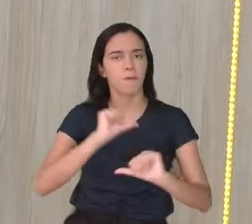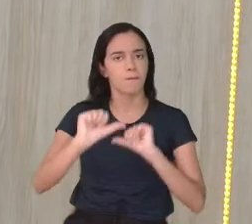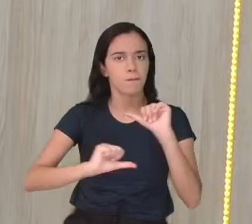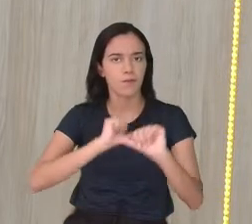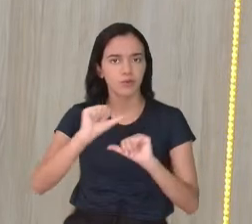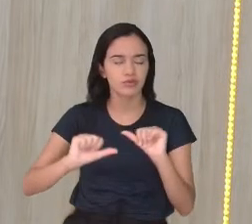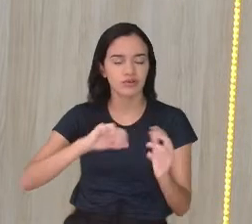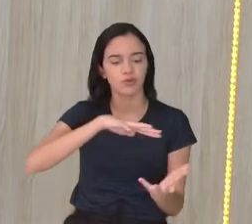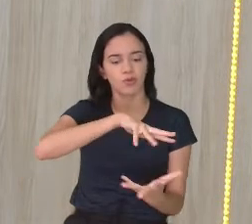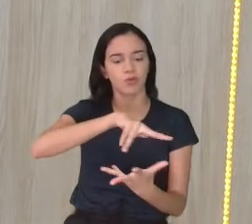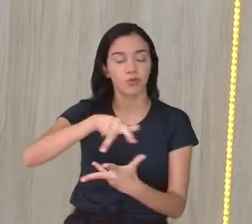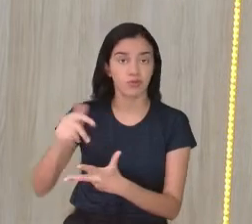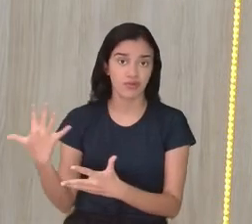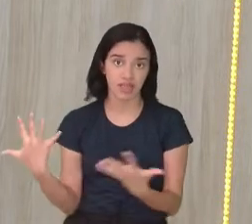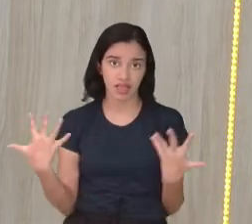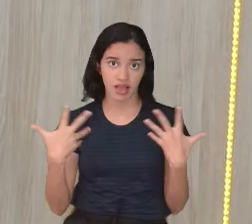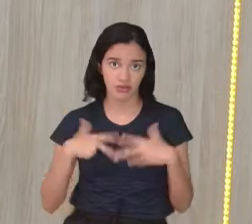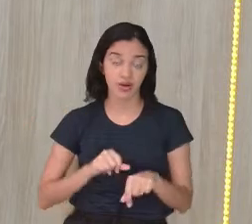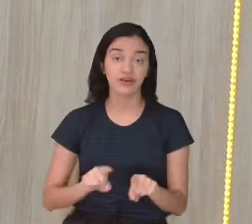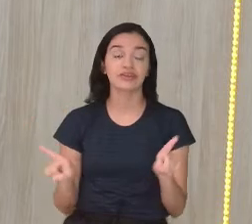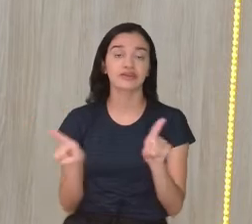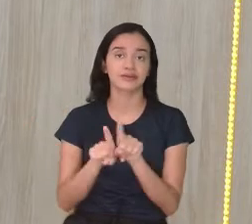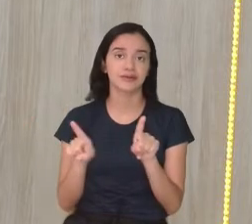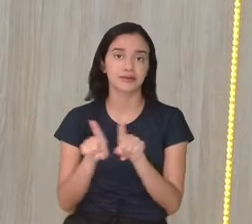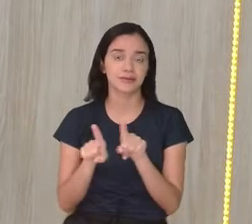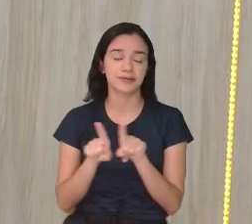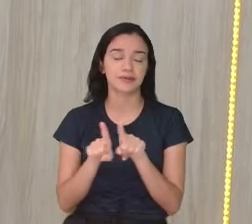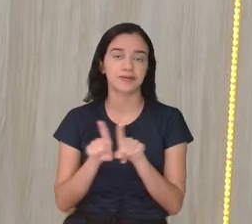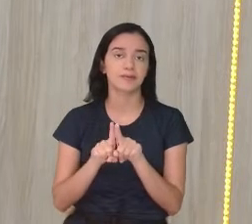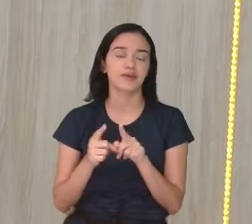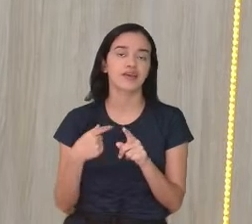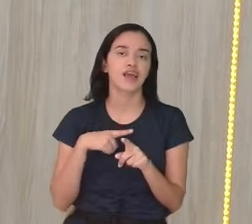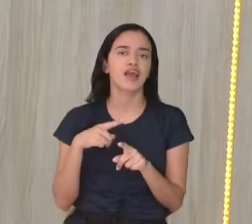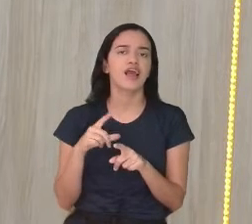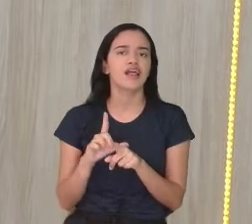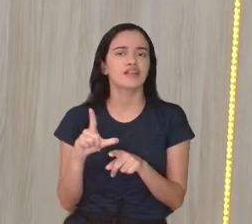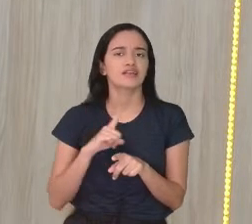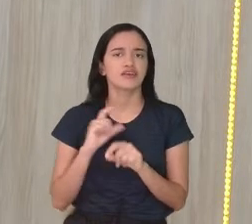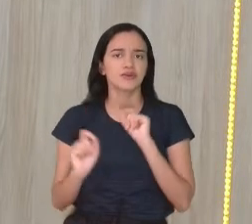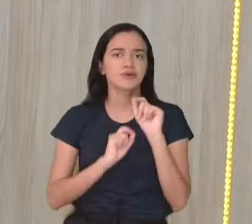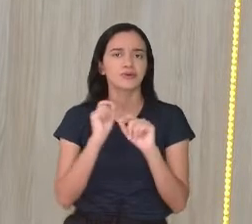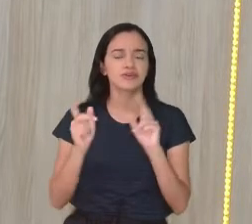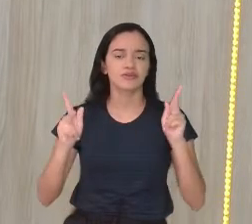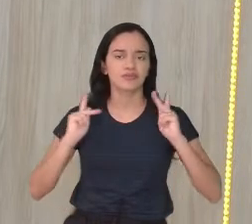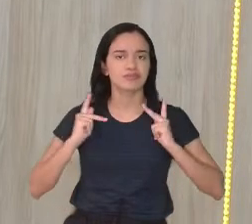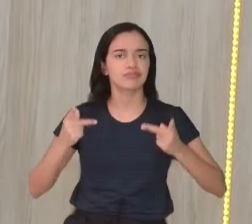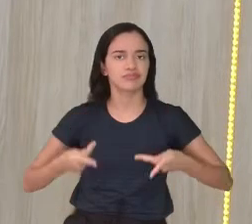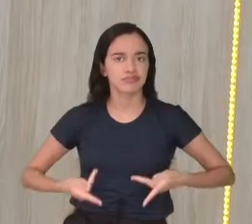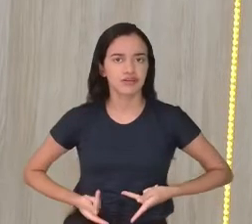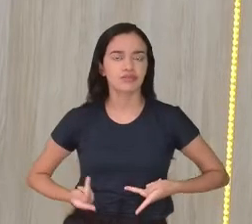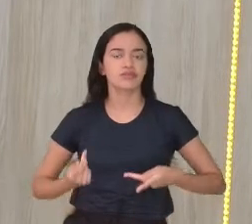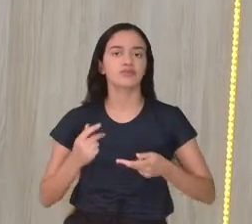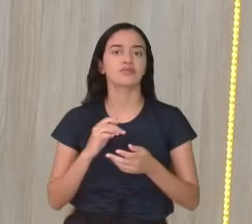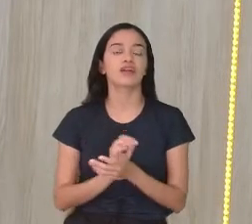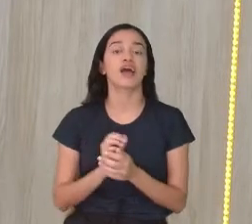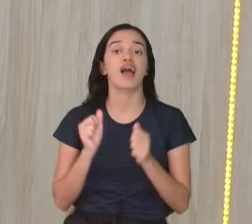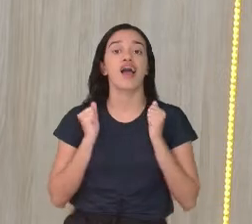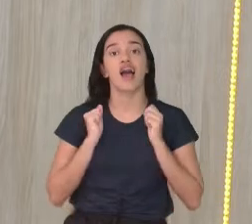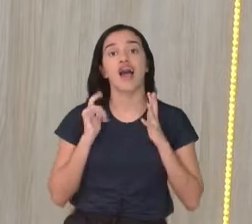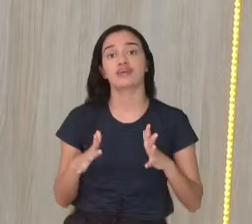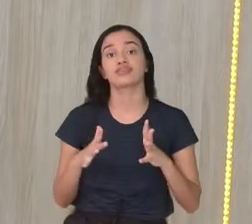forma natural. Aí também tem a questão que a gente citou dos seres humanos. as chamadas